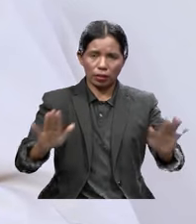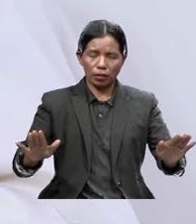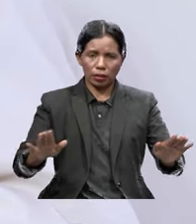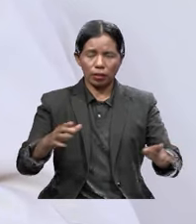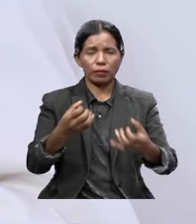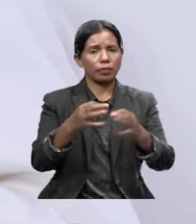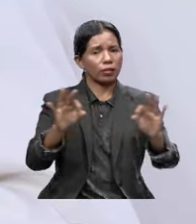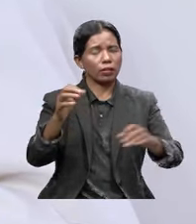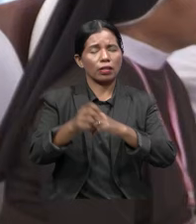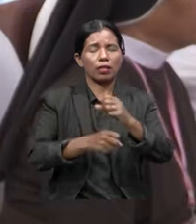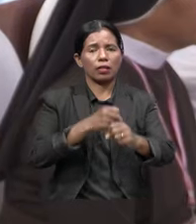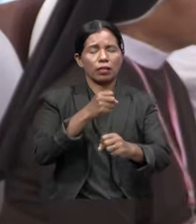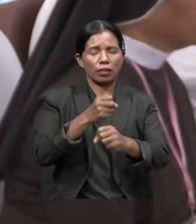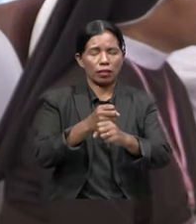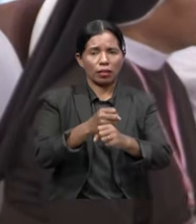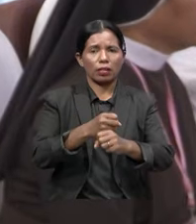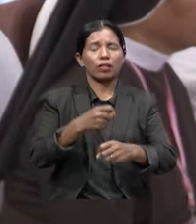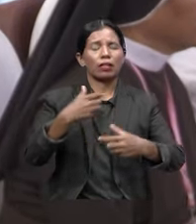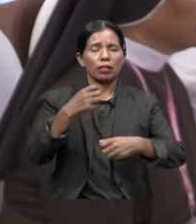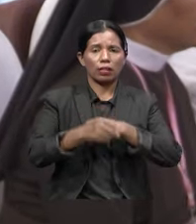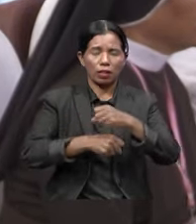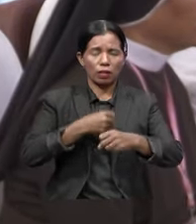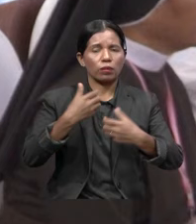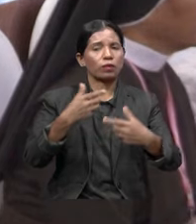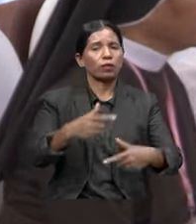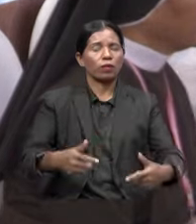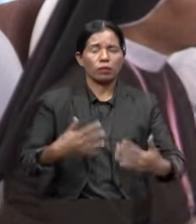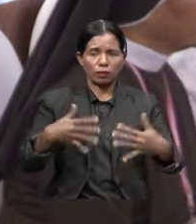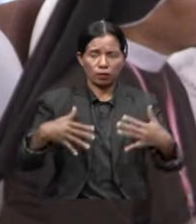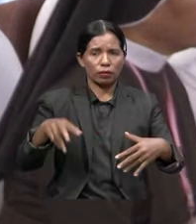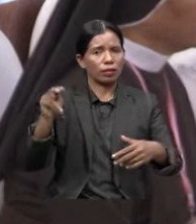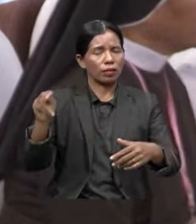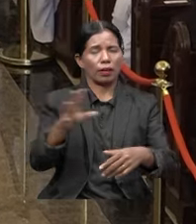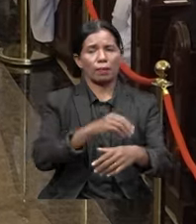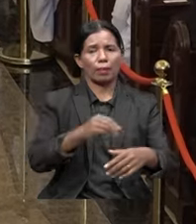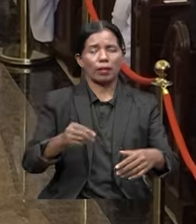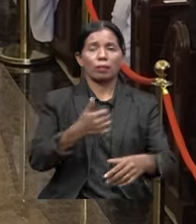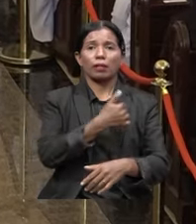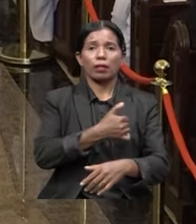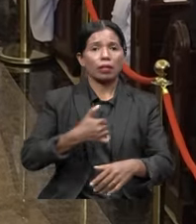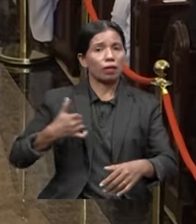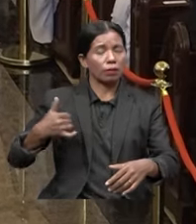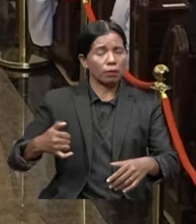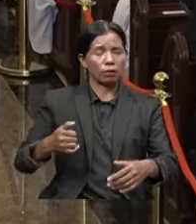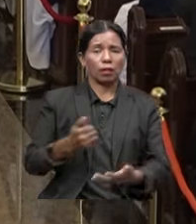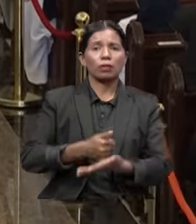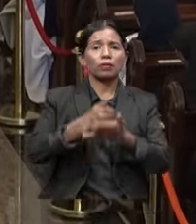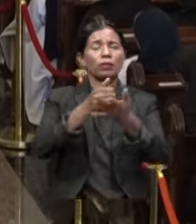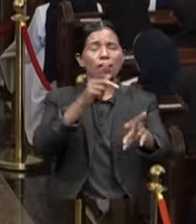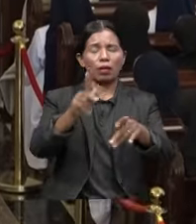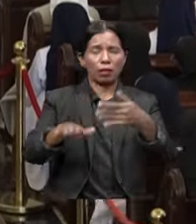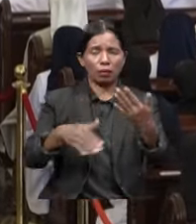tina naruk terus funu nian. Perfumo compaixão nian. Nebetulu nema kiksira a tu